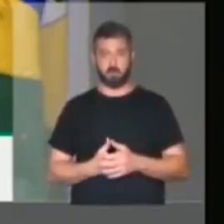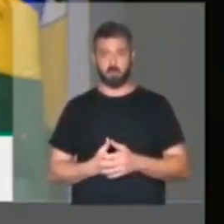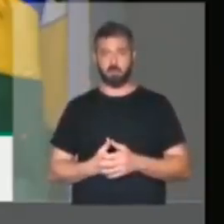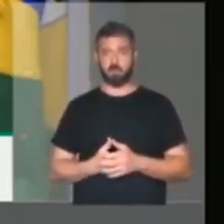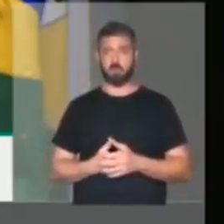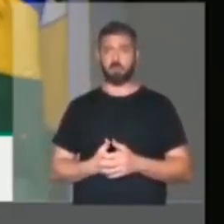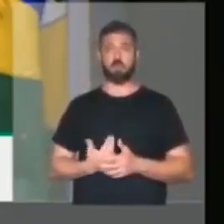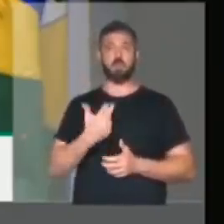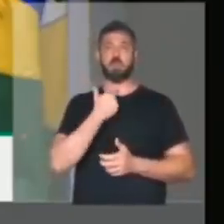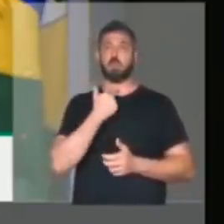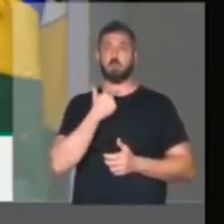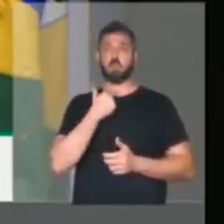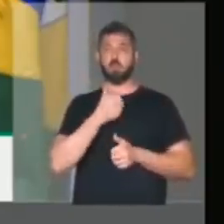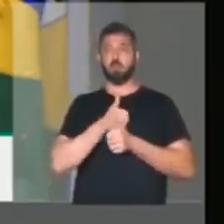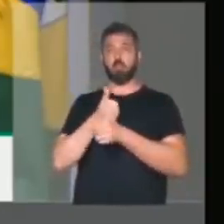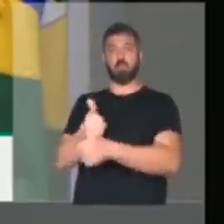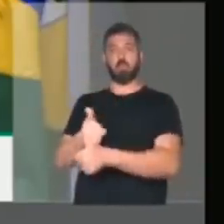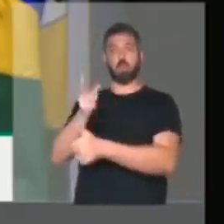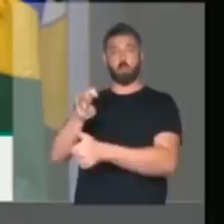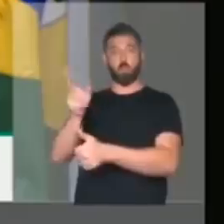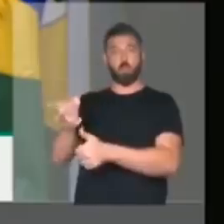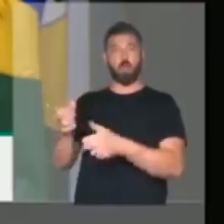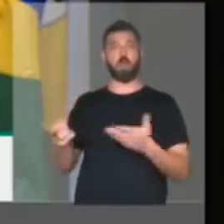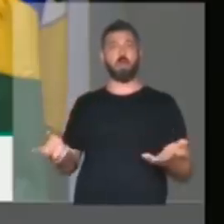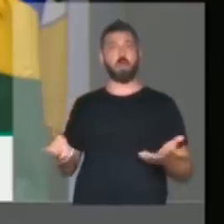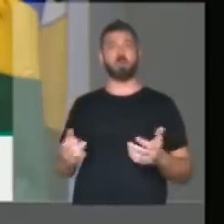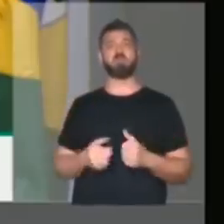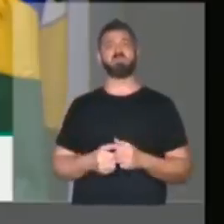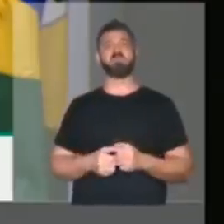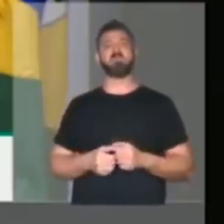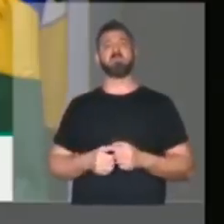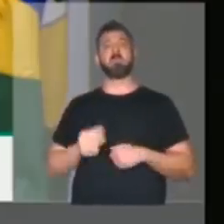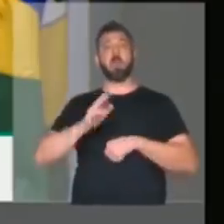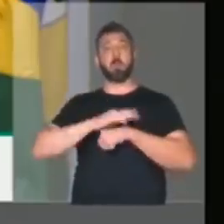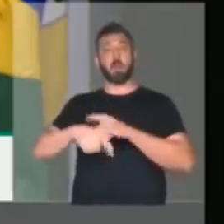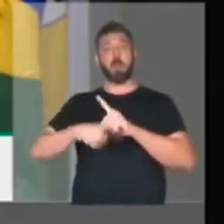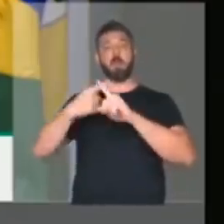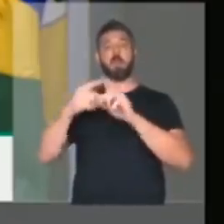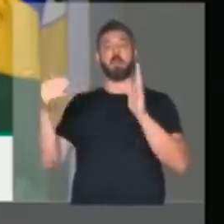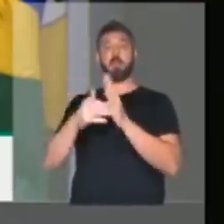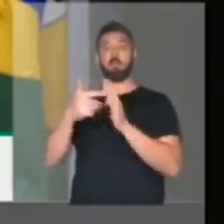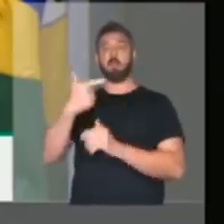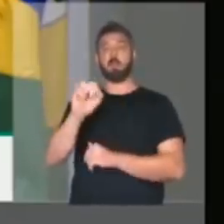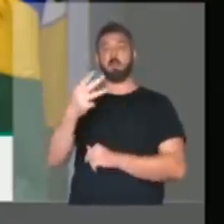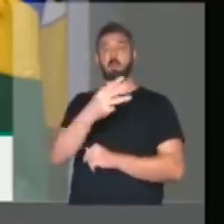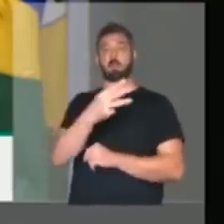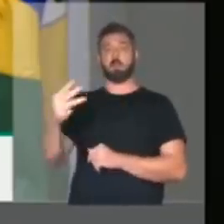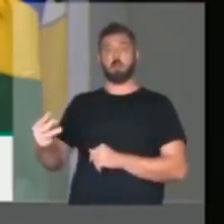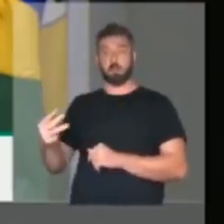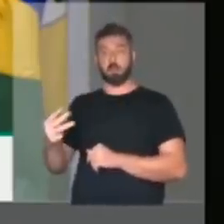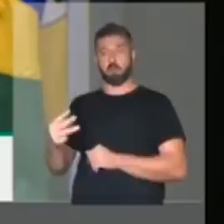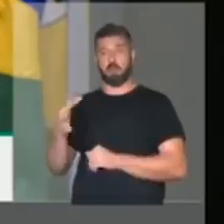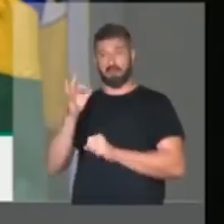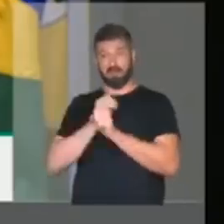Federal, não pode seguir na mesma linha, dá um prazo de até 2033, de mais